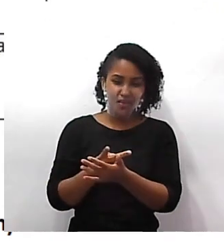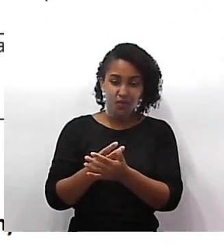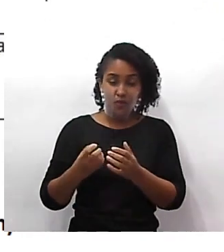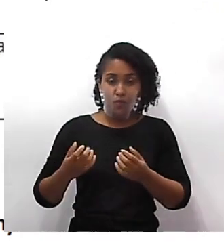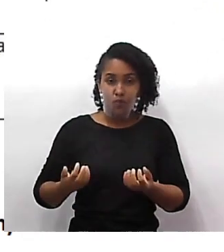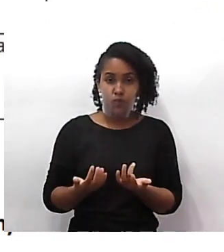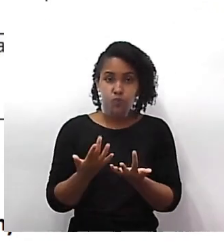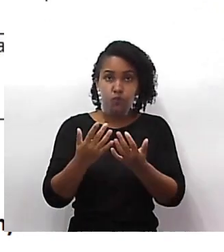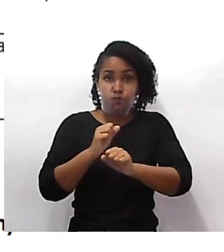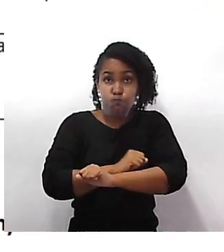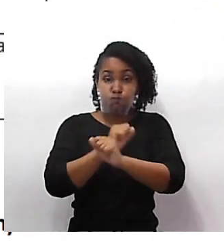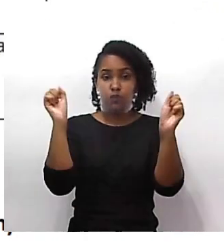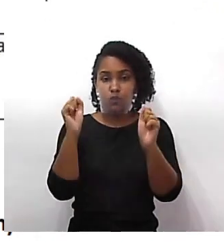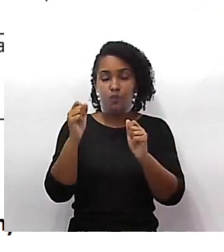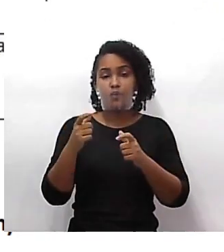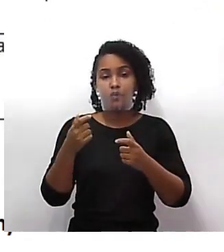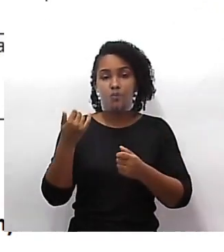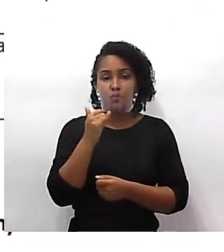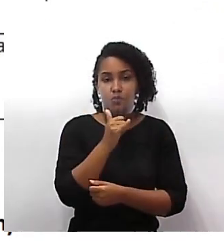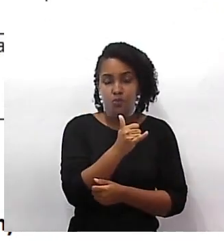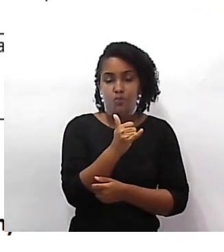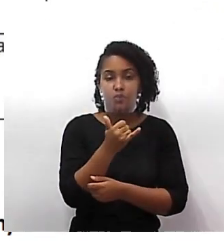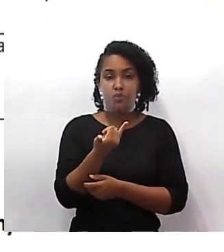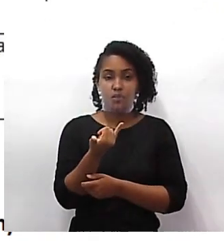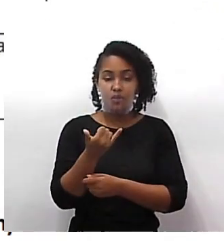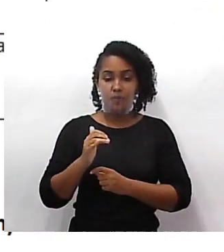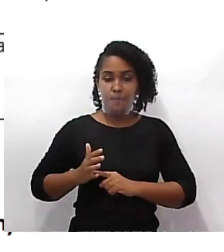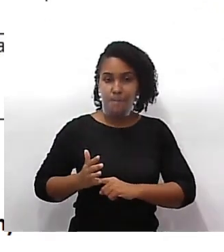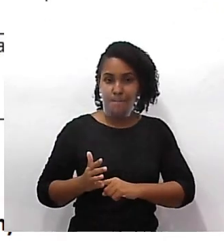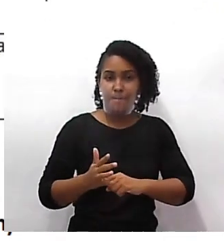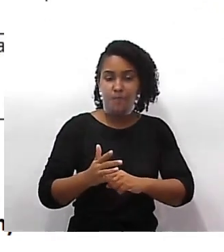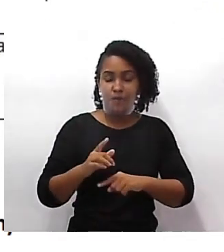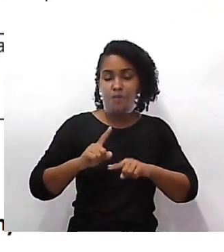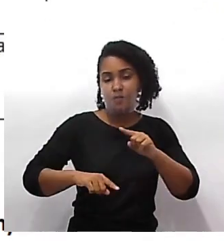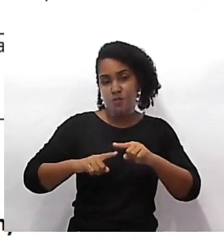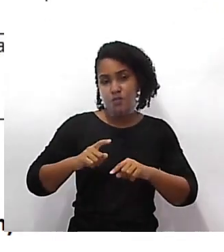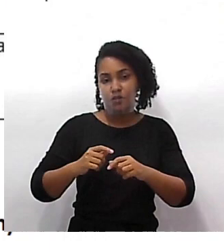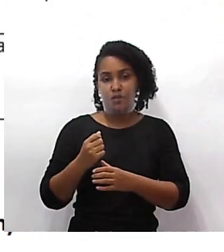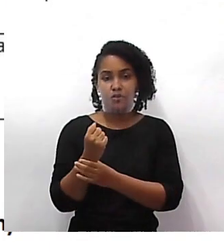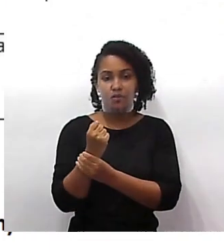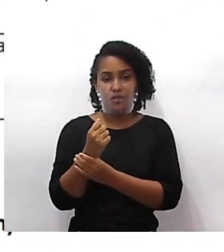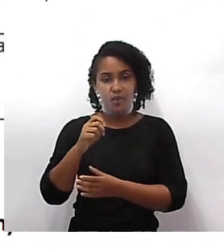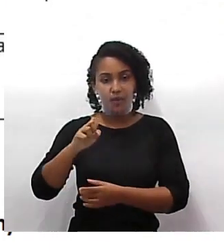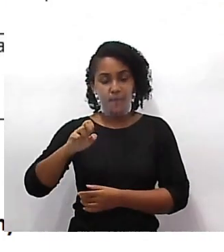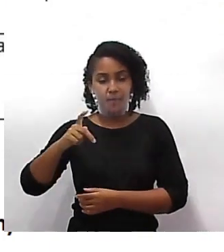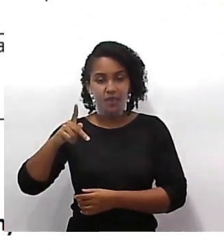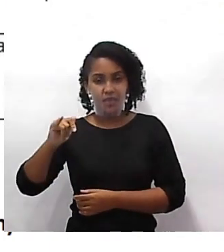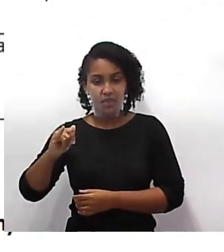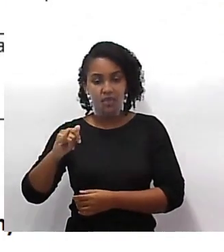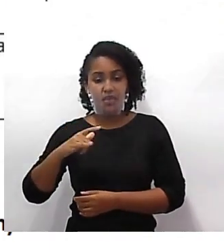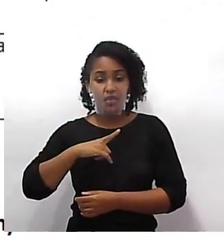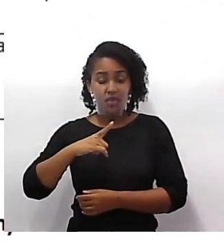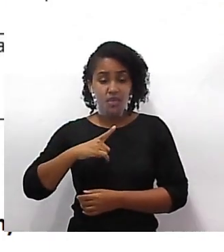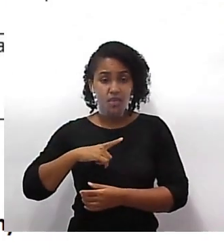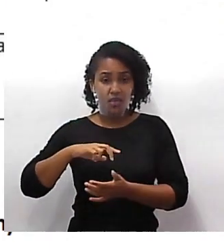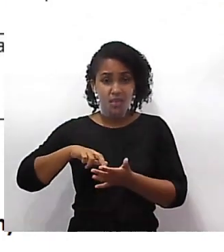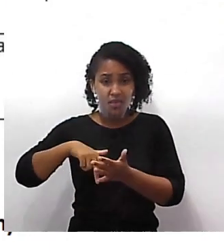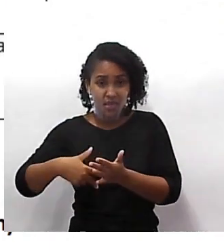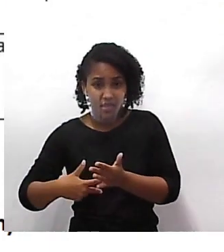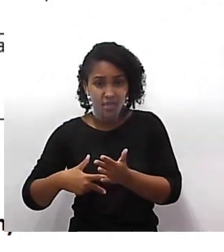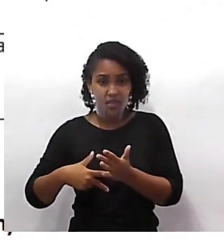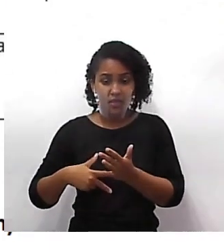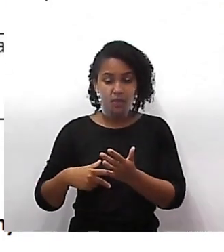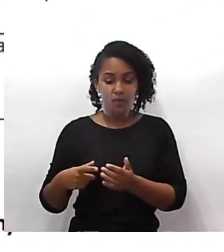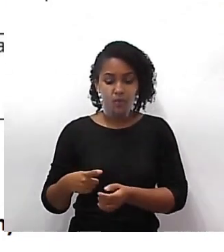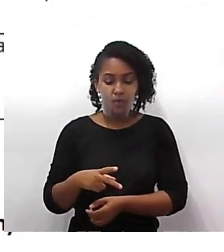e explosão, eletricidade, máquinas e equipamentos sem proteção, quedas e animais